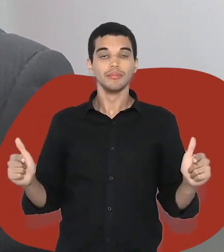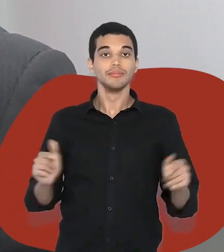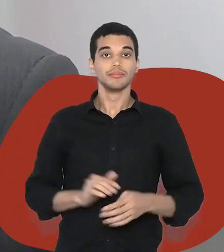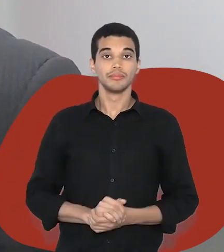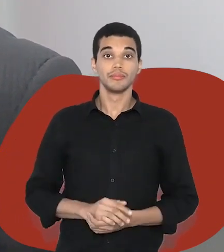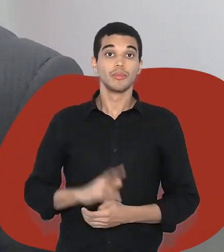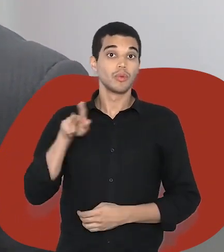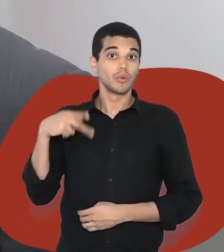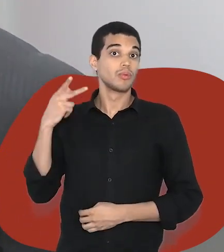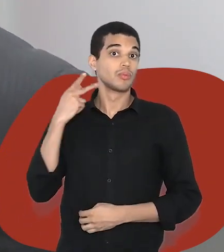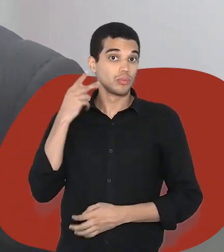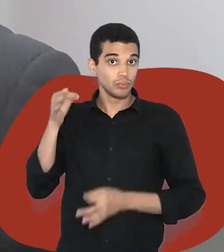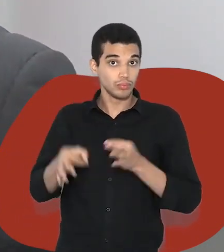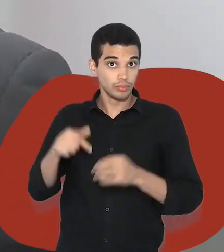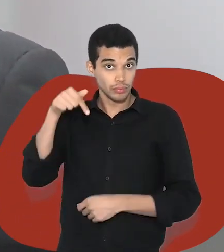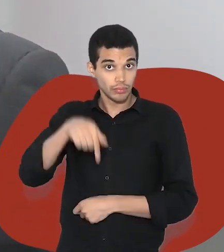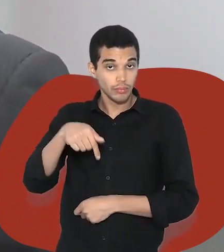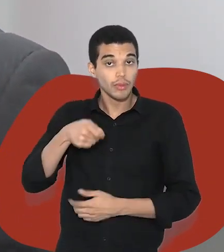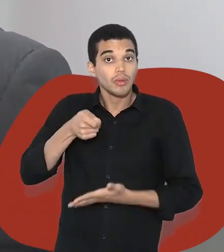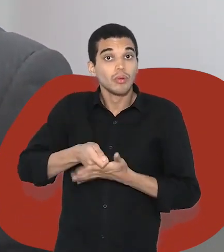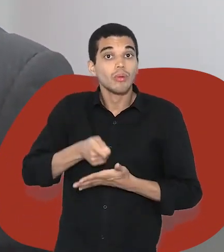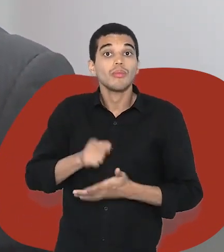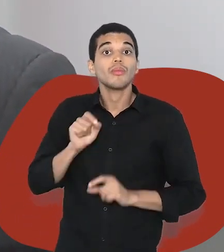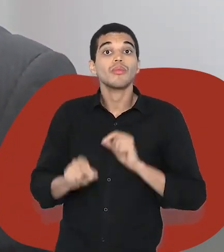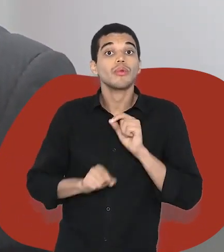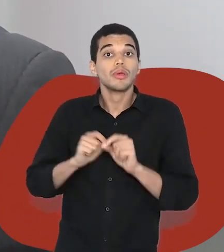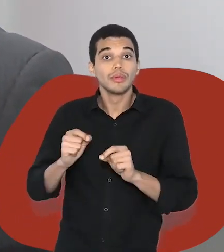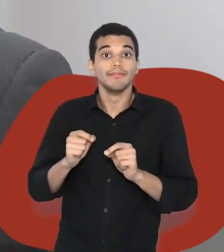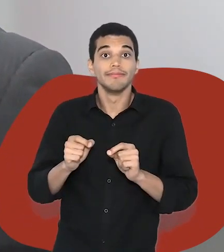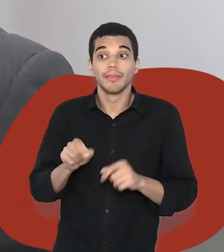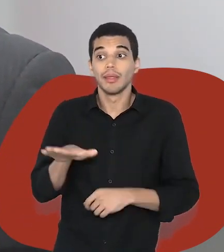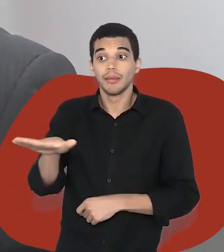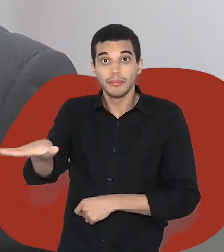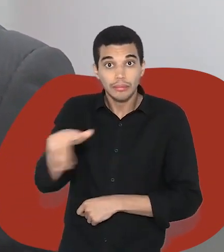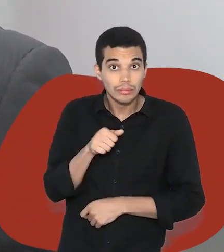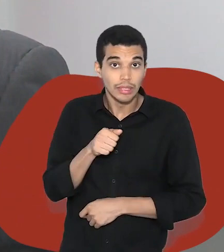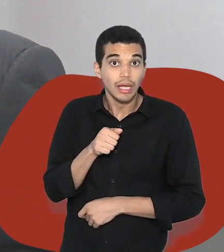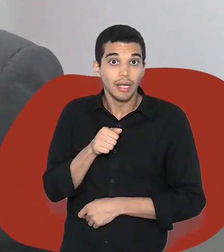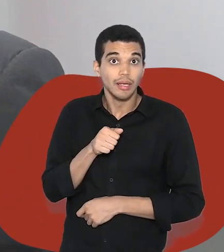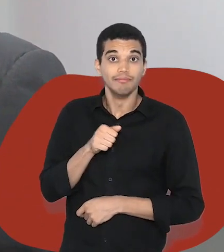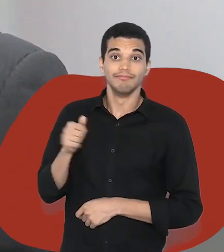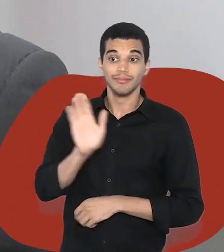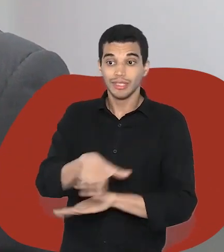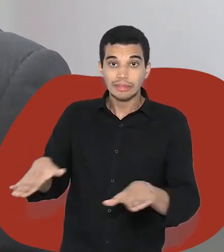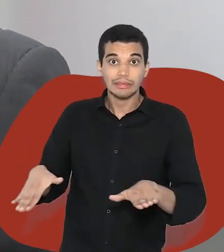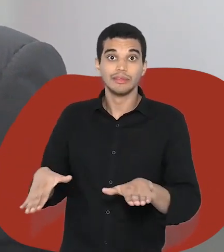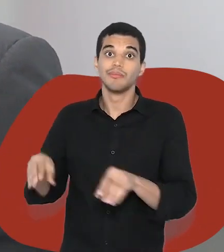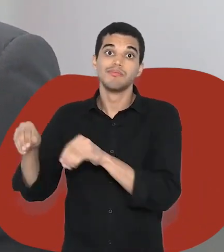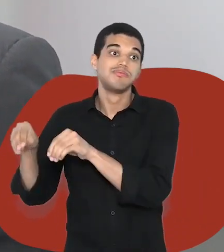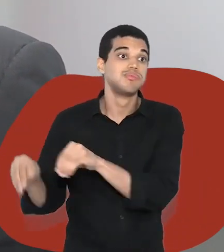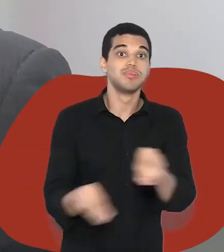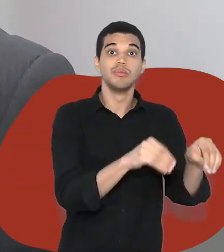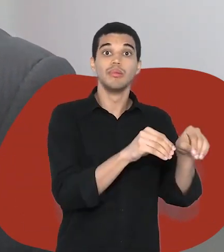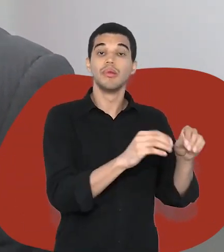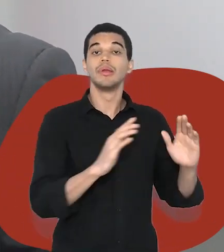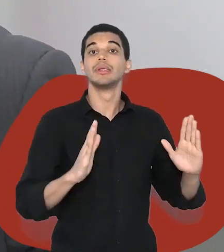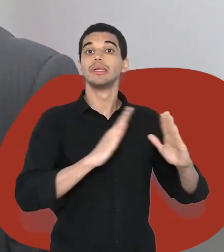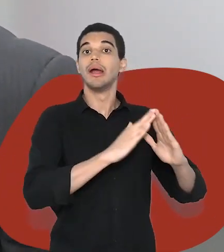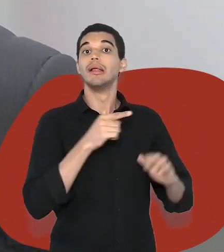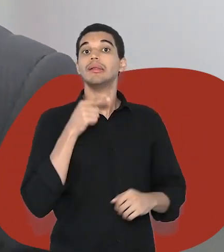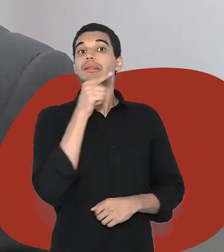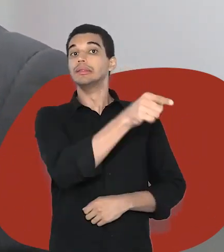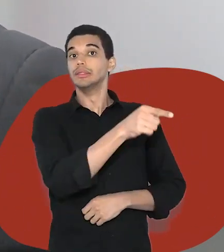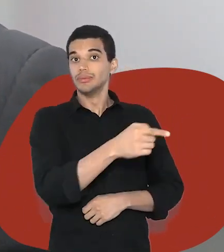transição. Os promotores daqui são forçados a situações extremas, ter que remeter essas crianças para casas de acolhimento,